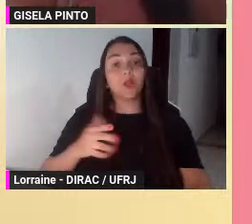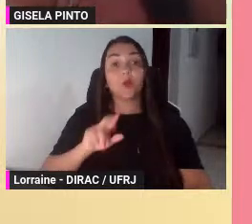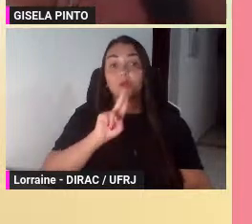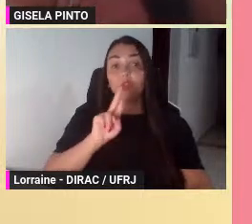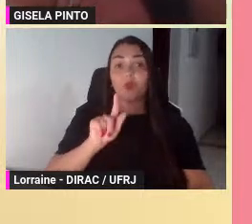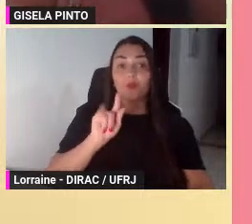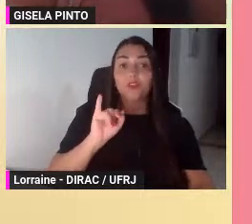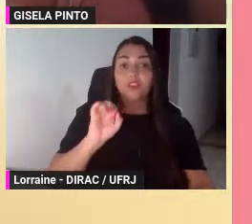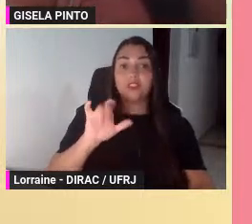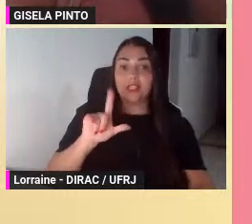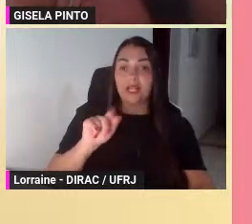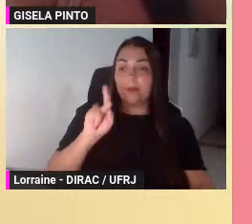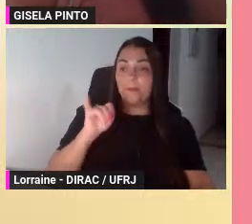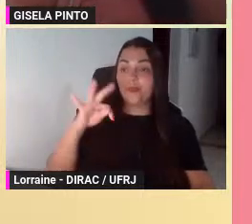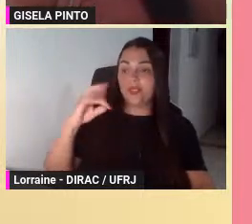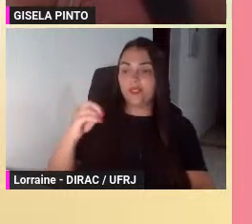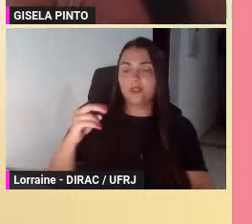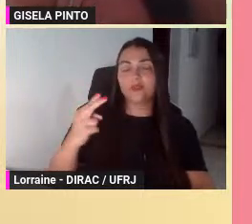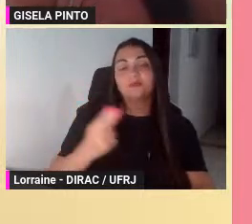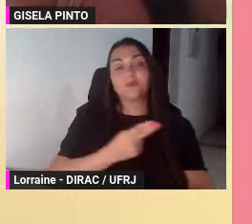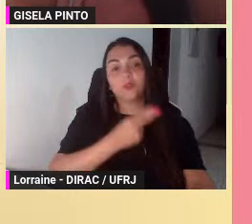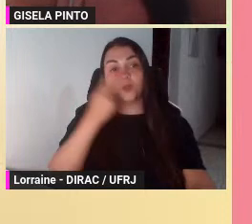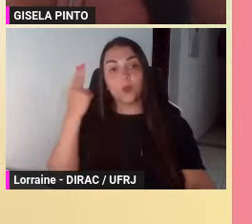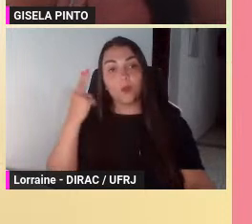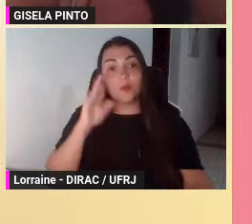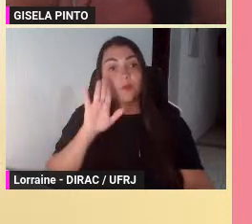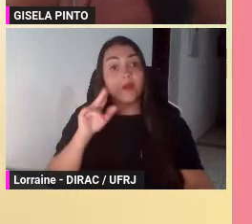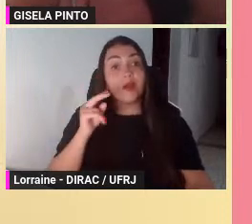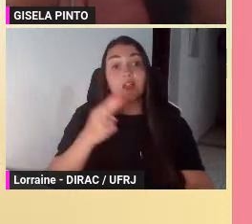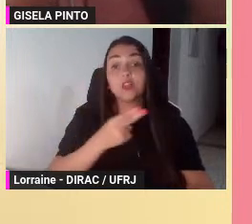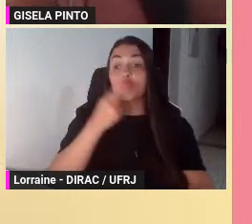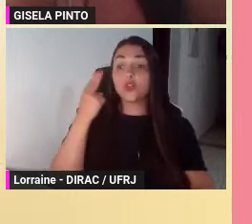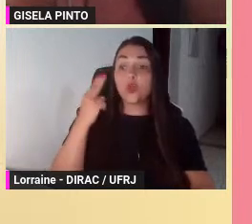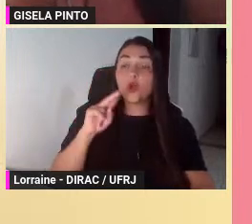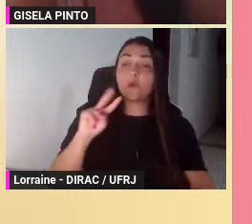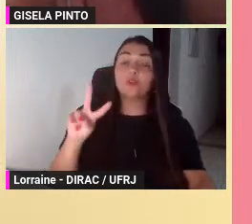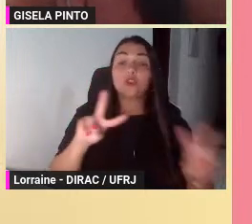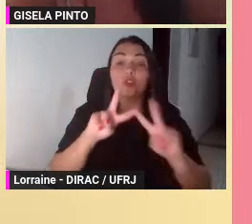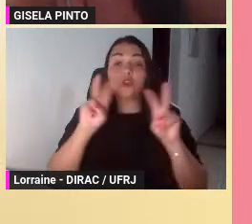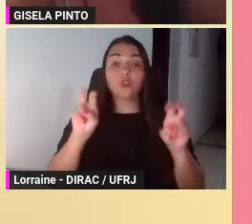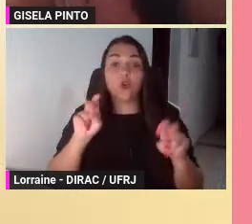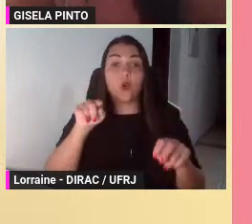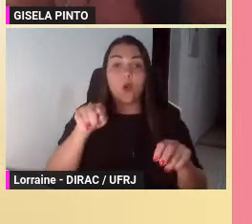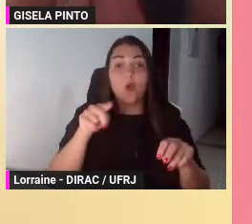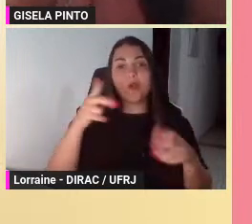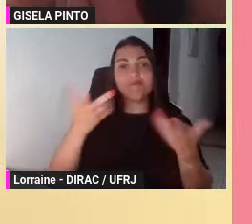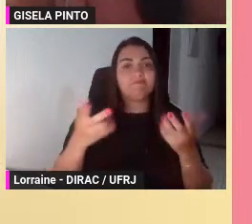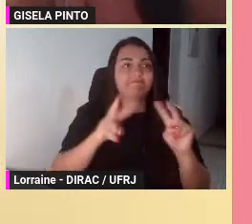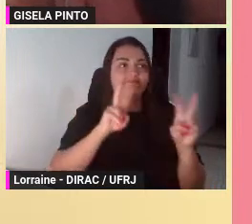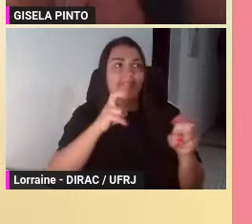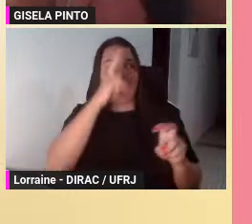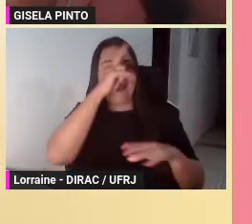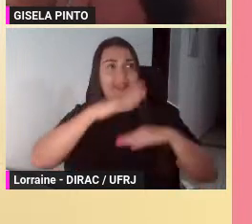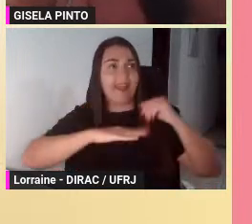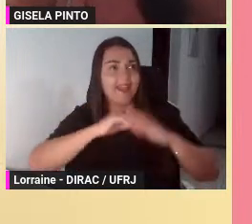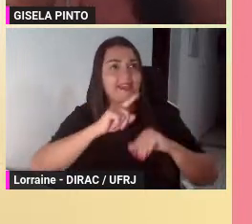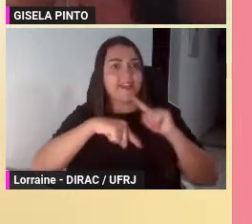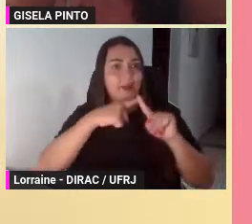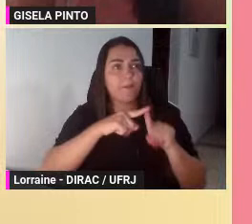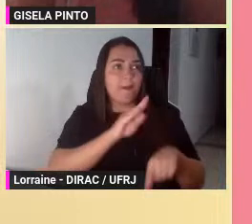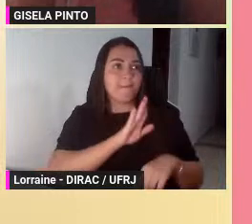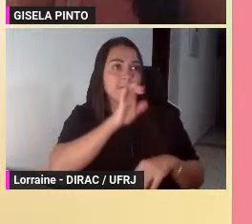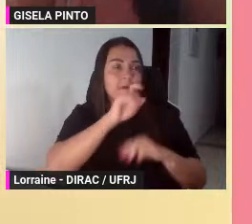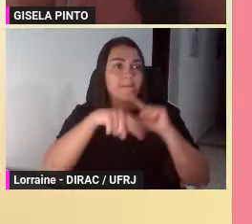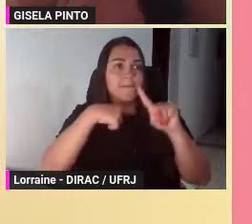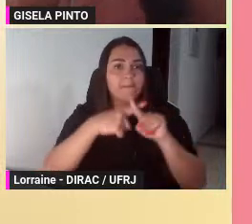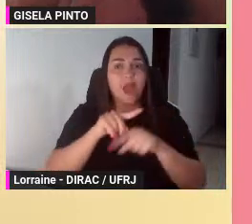eu. Mas eu não posso dizer o meu nome numa live sobre maternidade, maternagem e carreira sem colocar os meus